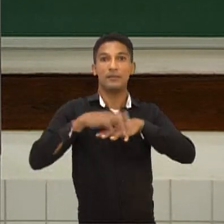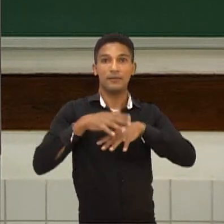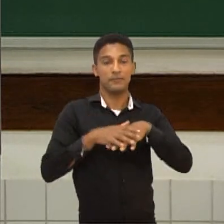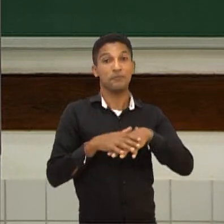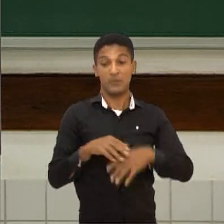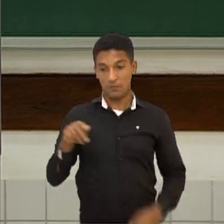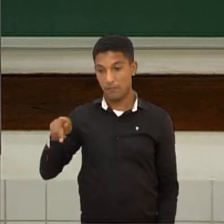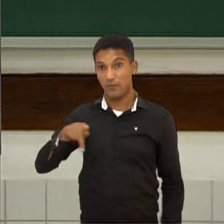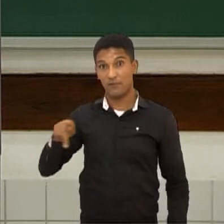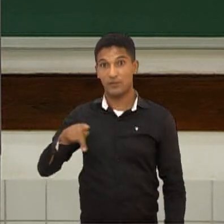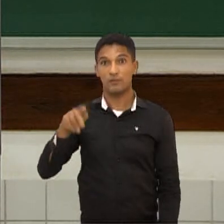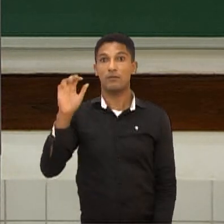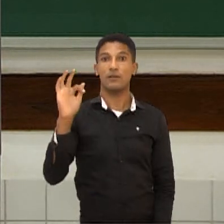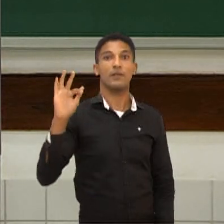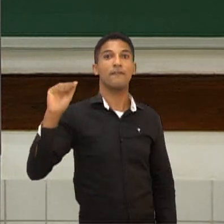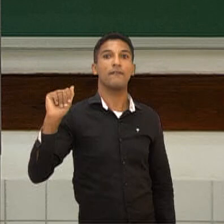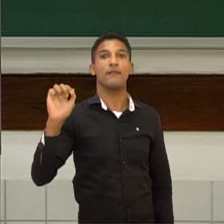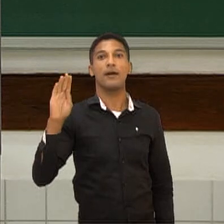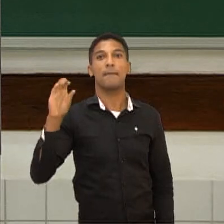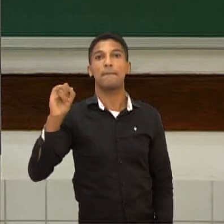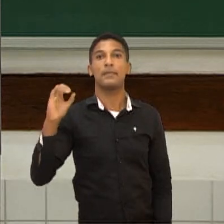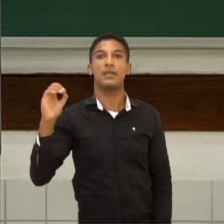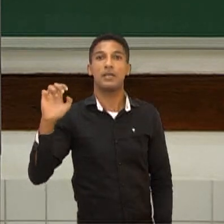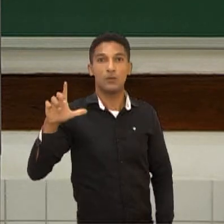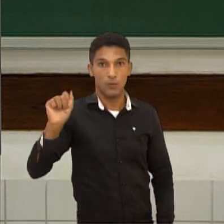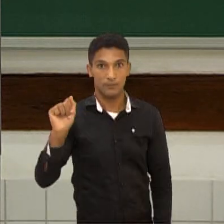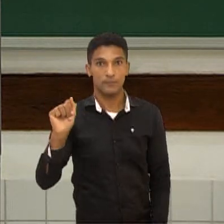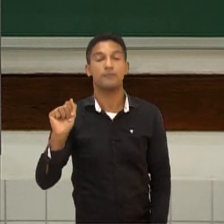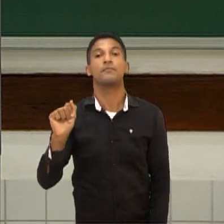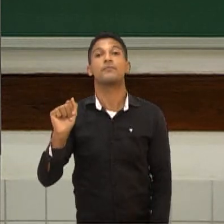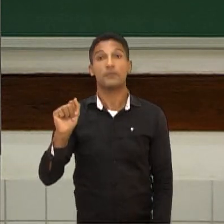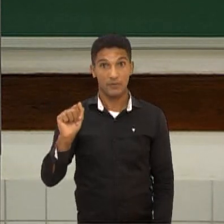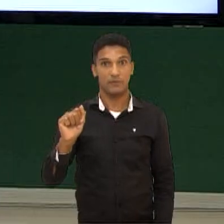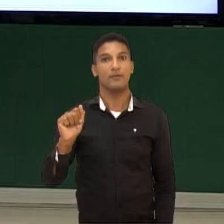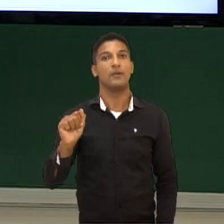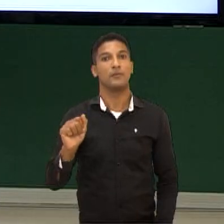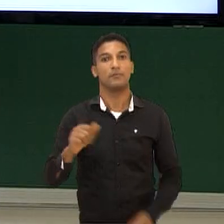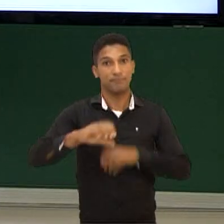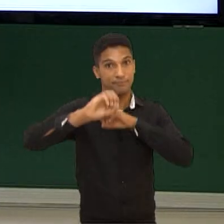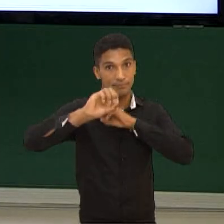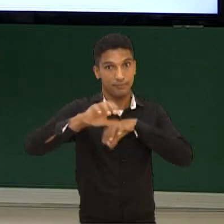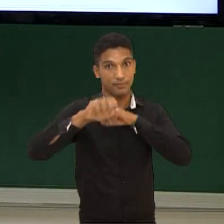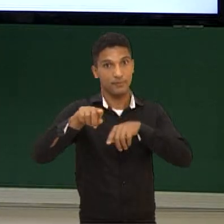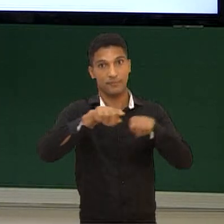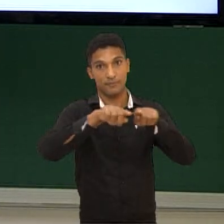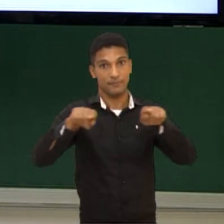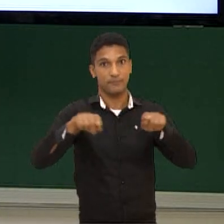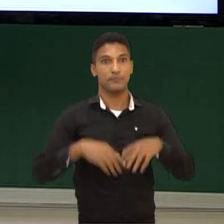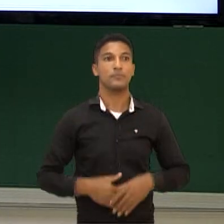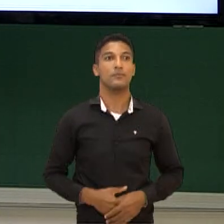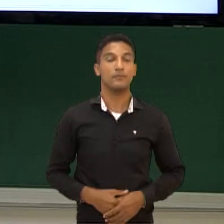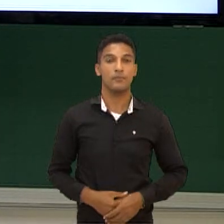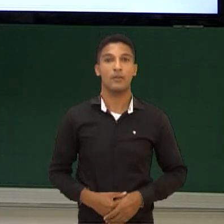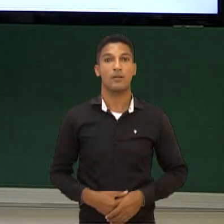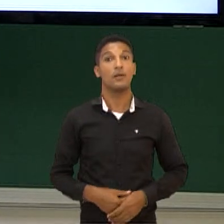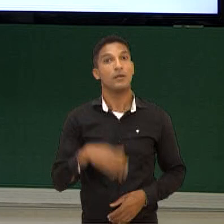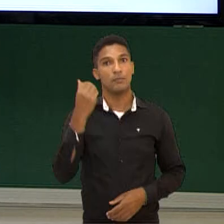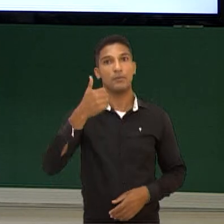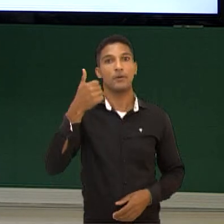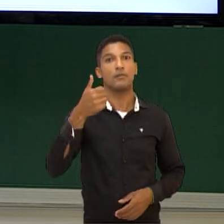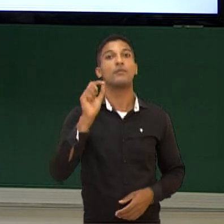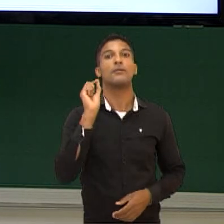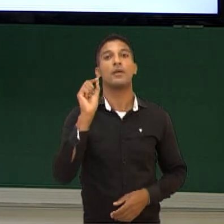acompanhando vocês nessa aula. Então, antes de iniciarmos a nossa aula, vamos para os nossos